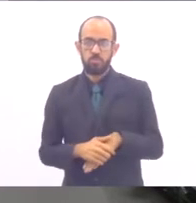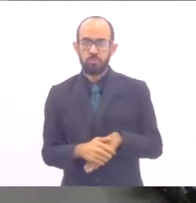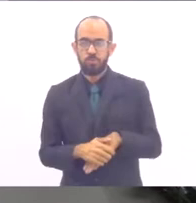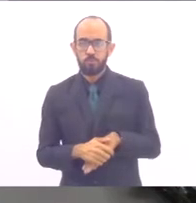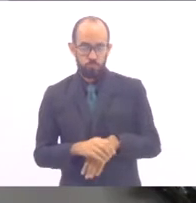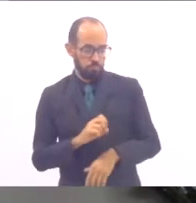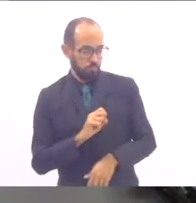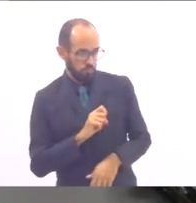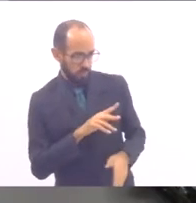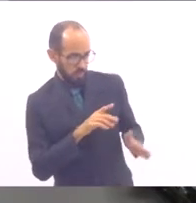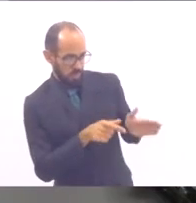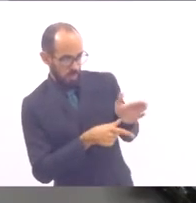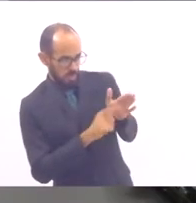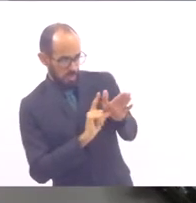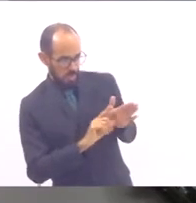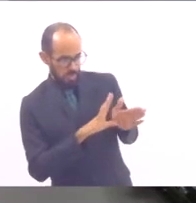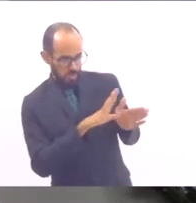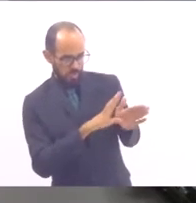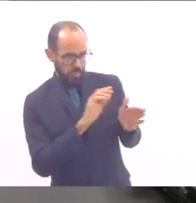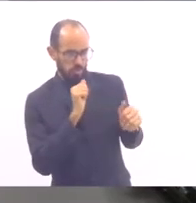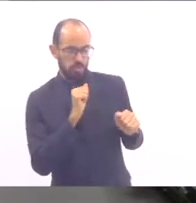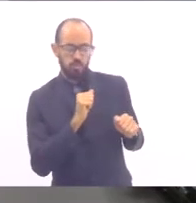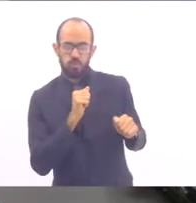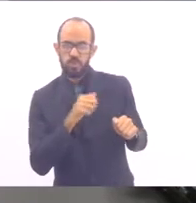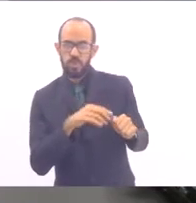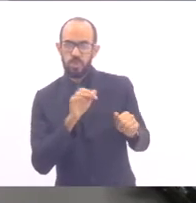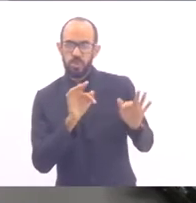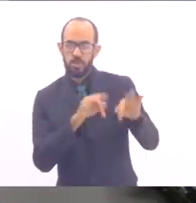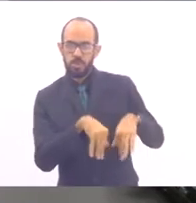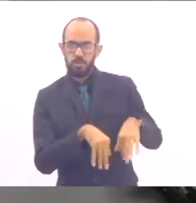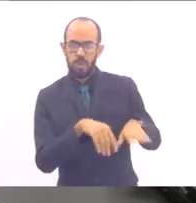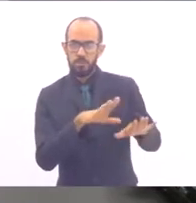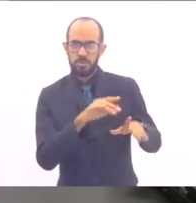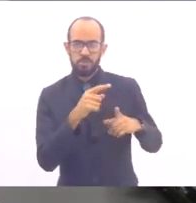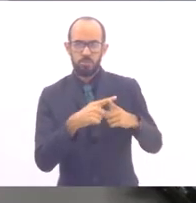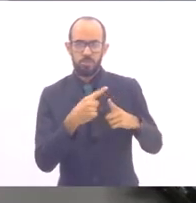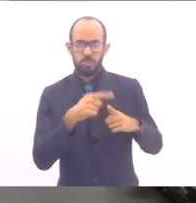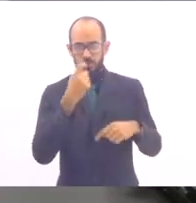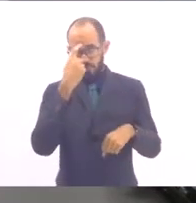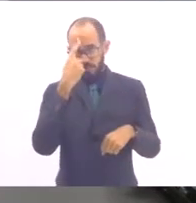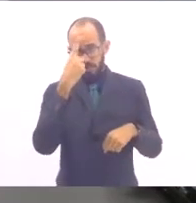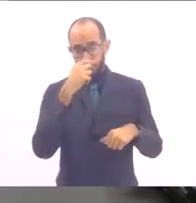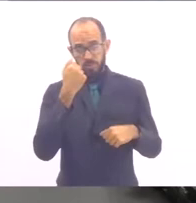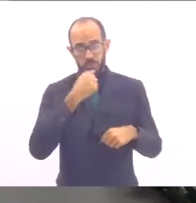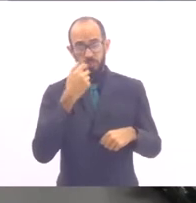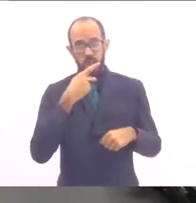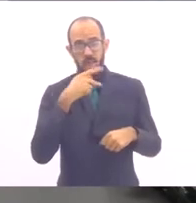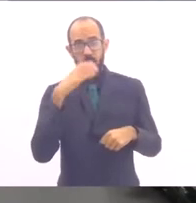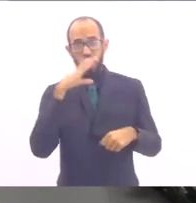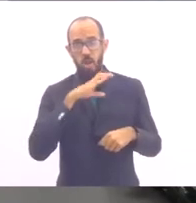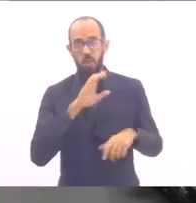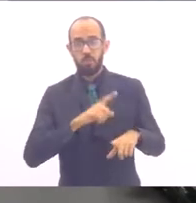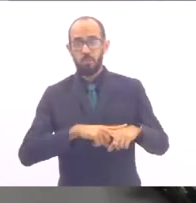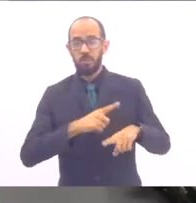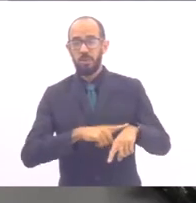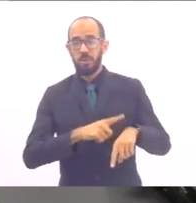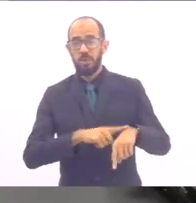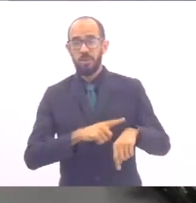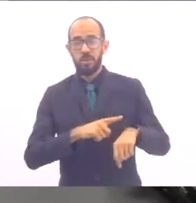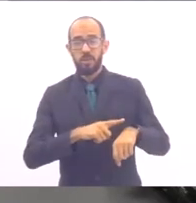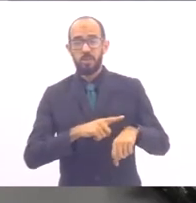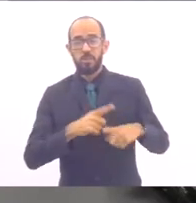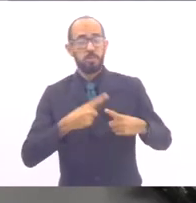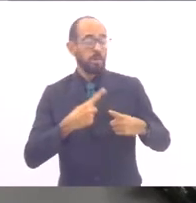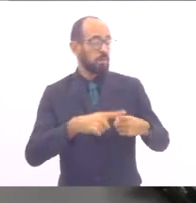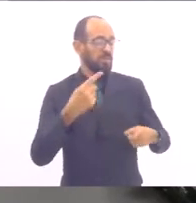você concluir, não estou te caçando a palavra aqui, quando eu tenho uma ideia assim, eu tenho que falar logo, que eu já estou naquela idade que eu acabo esquecendo.